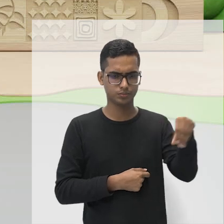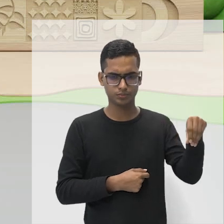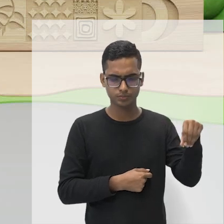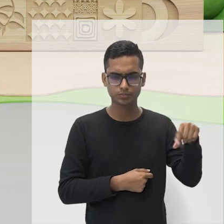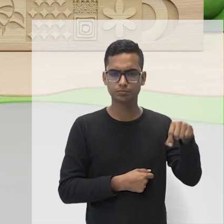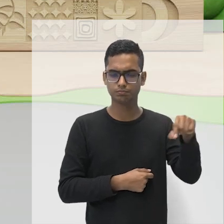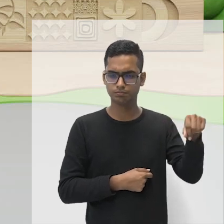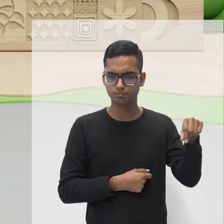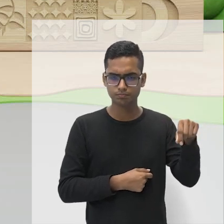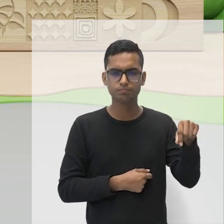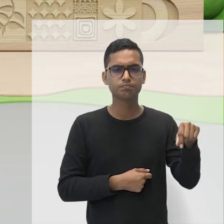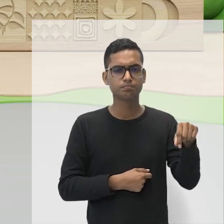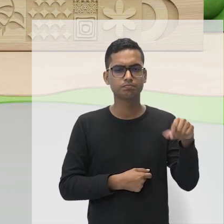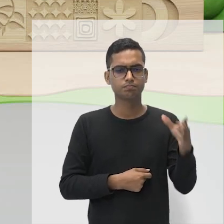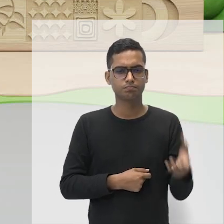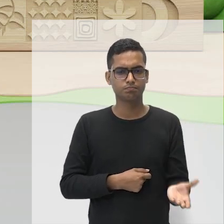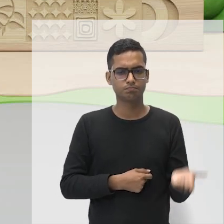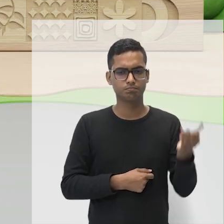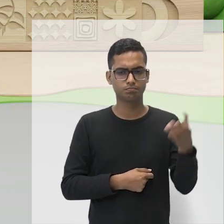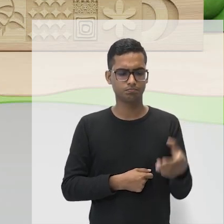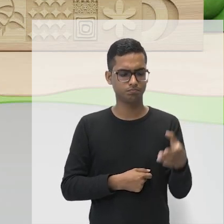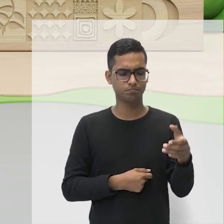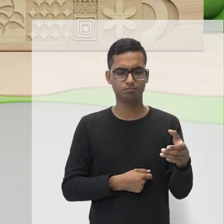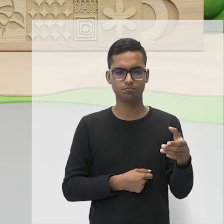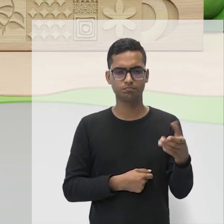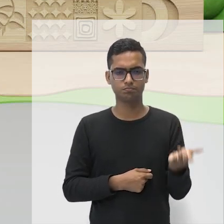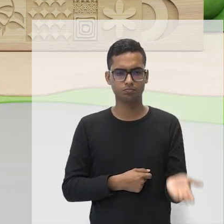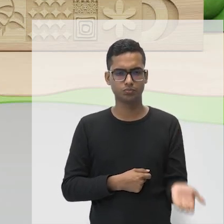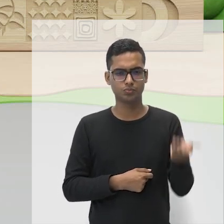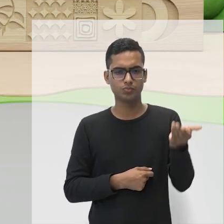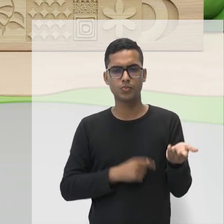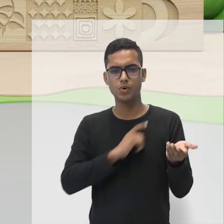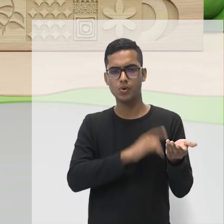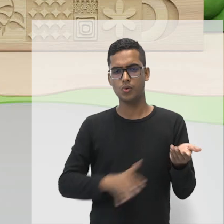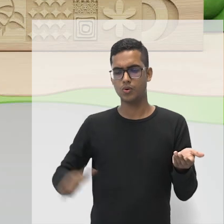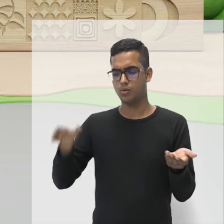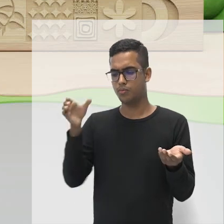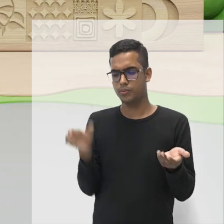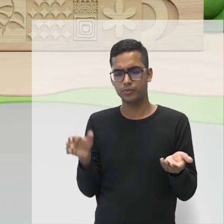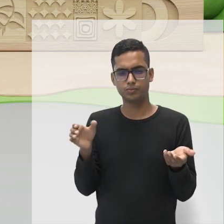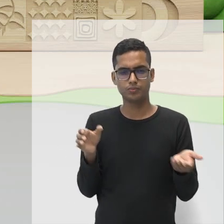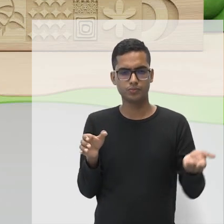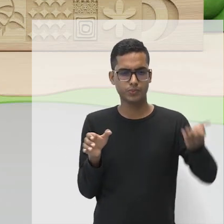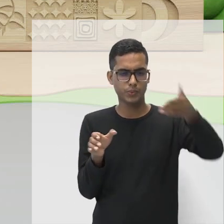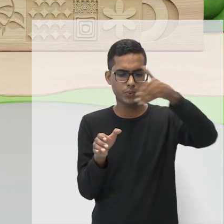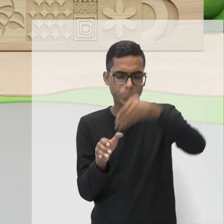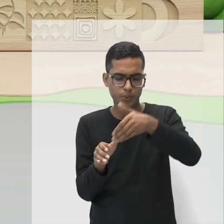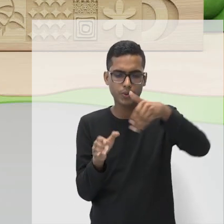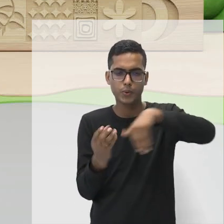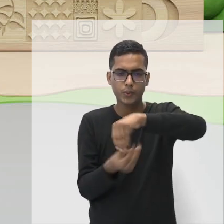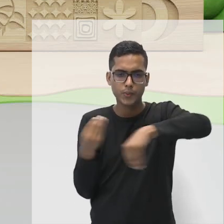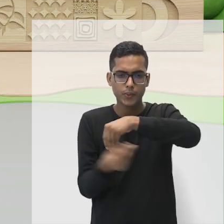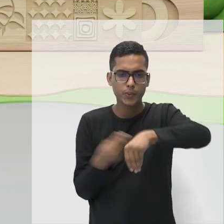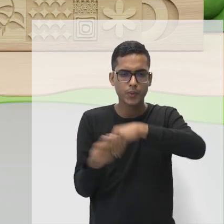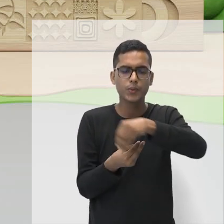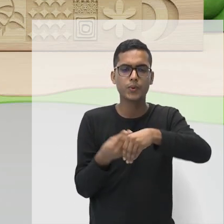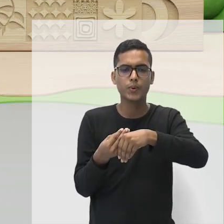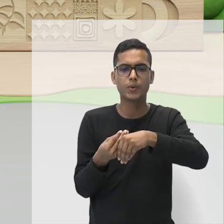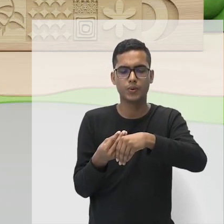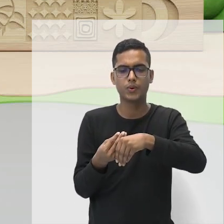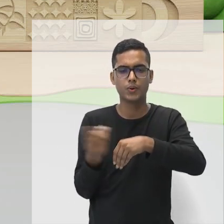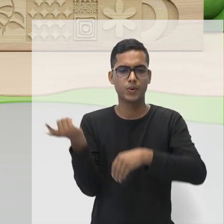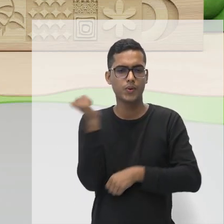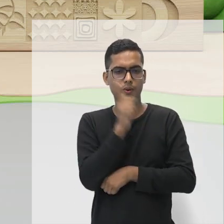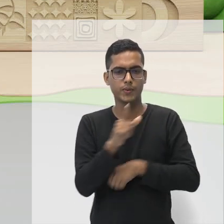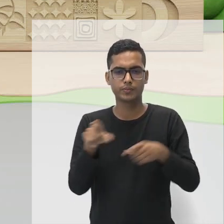deixando o soluto na sua forma sólida. Mas o outro exemplo que nós temos, já acredito que